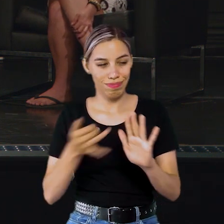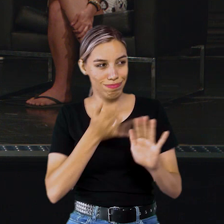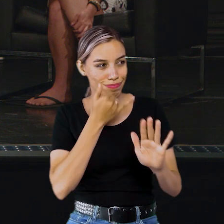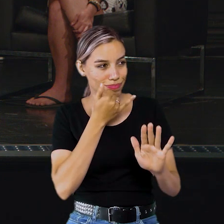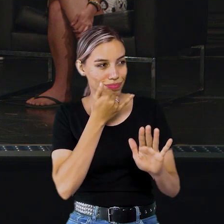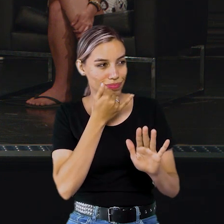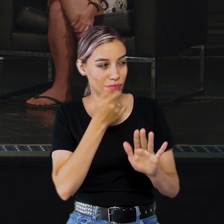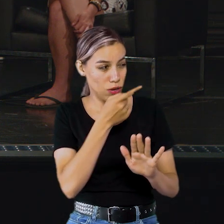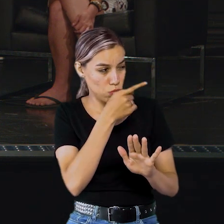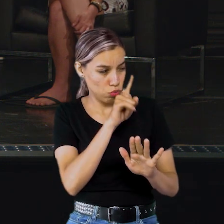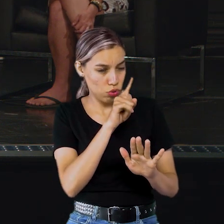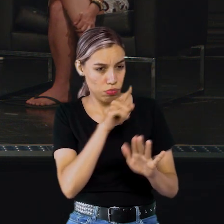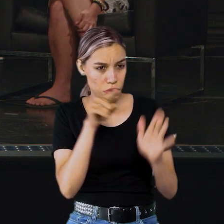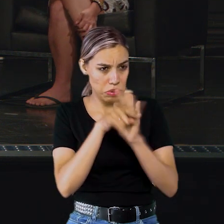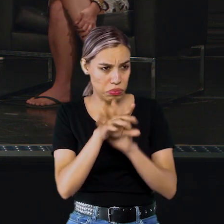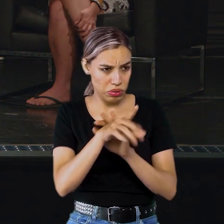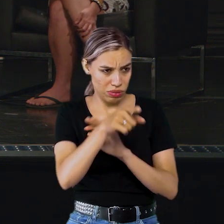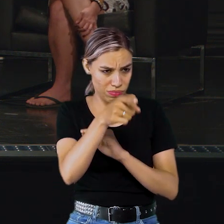A você. última.